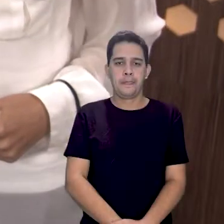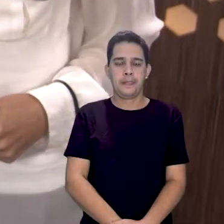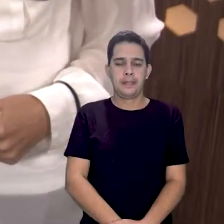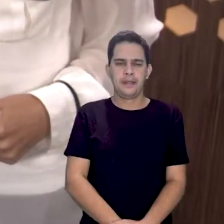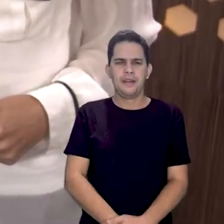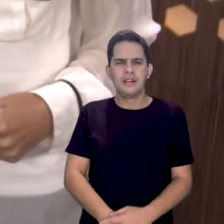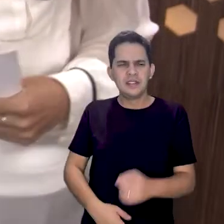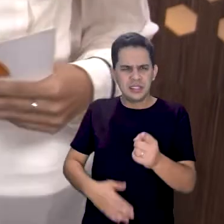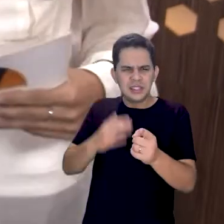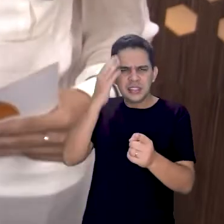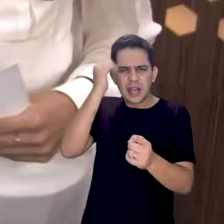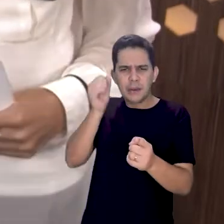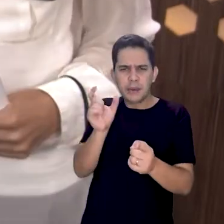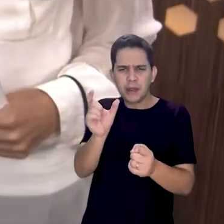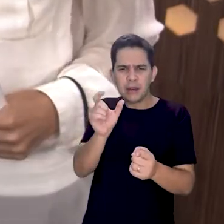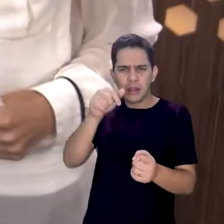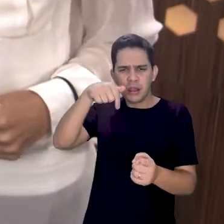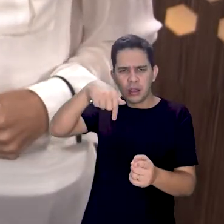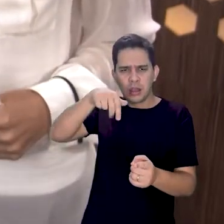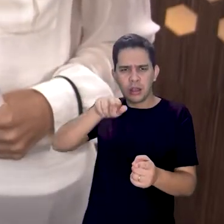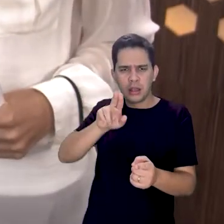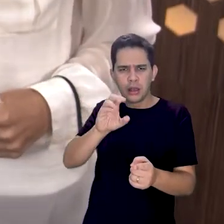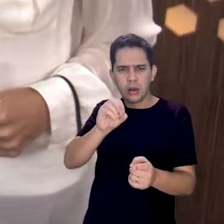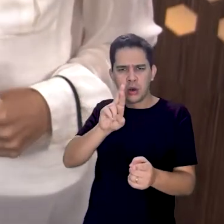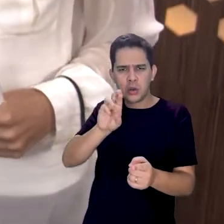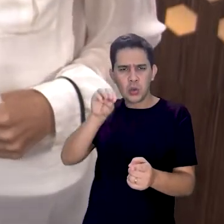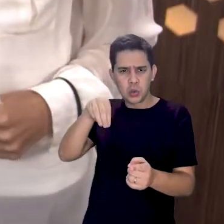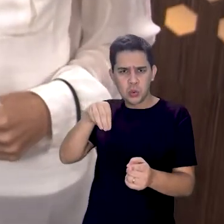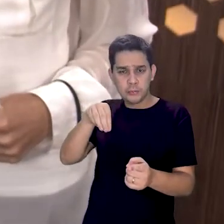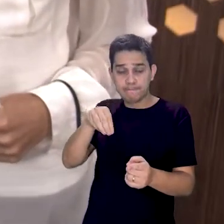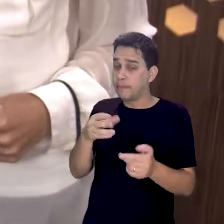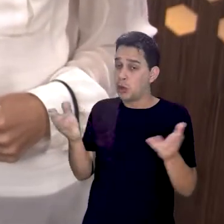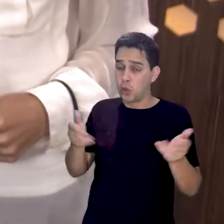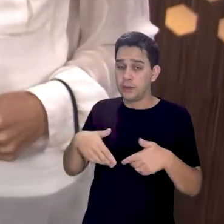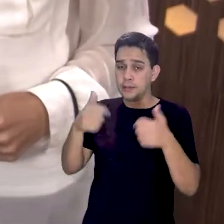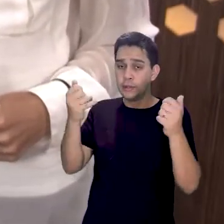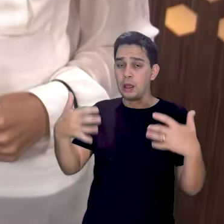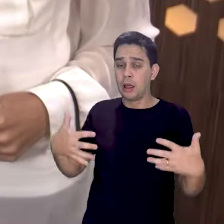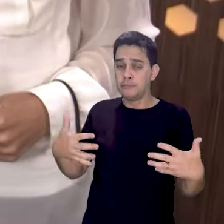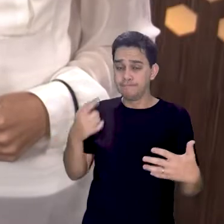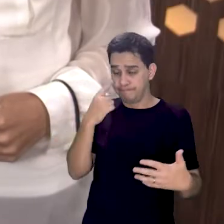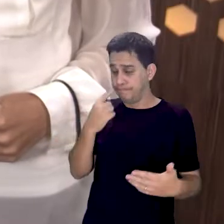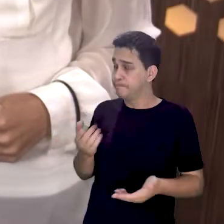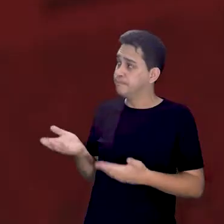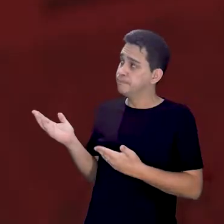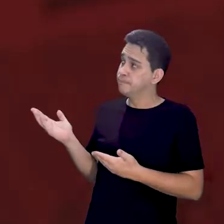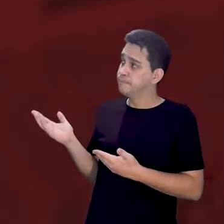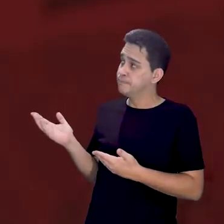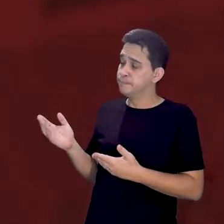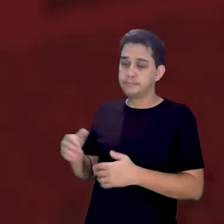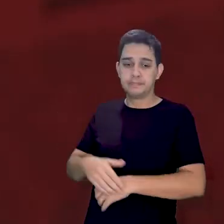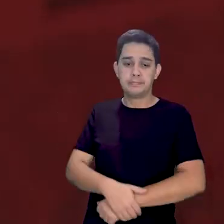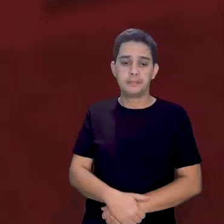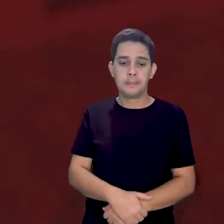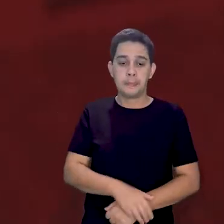Você sabe o que significa o termo quórum? O quadro Juridiquês explica para você. Acompanhe!